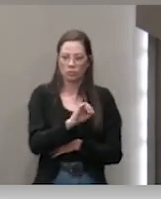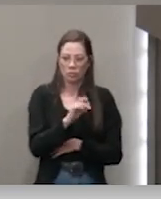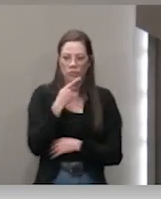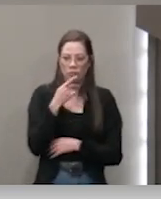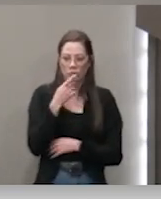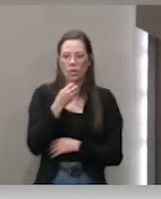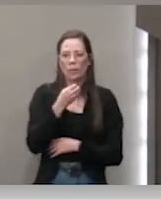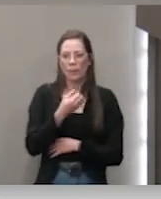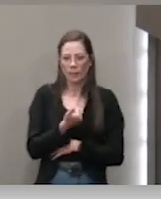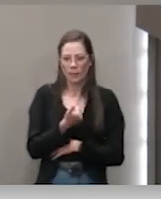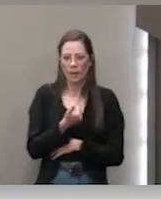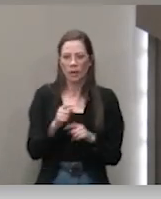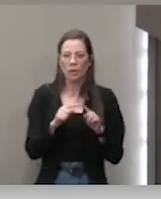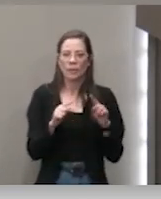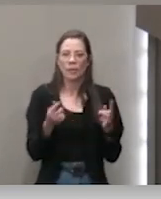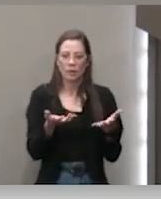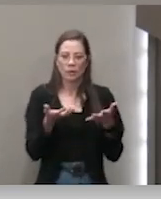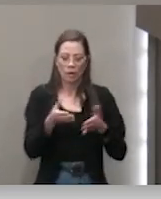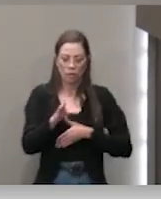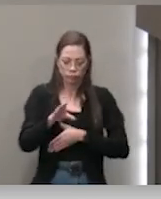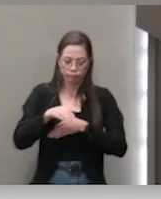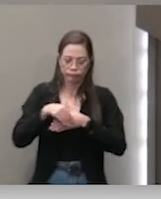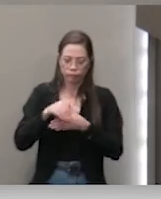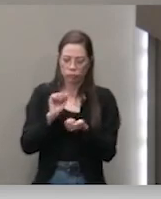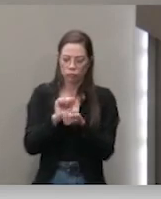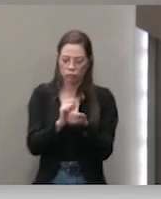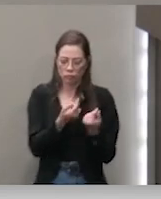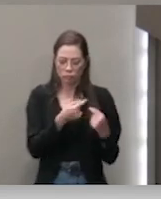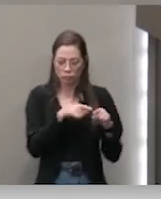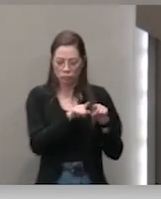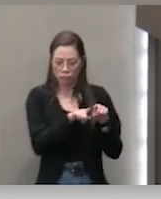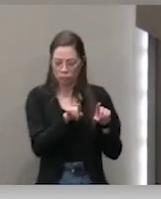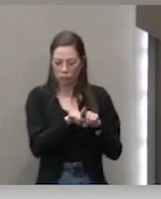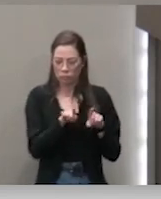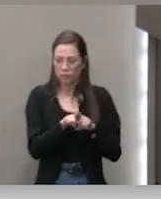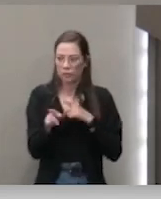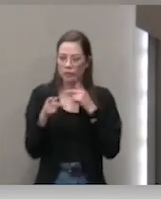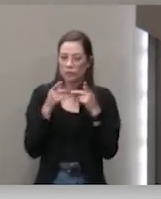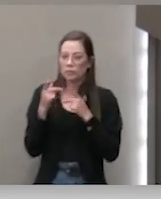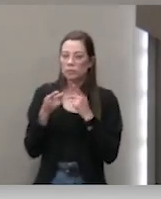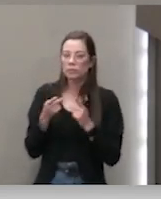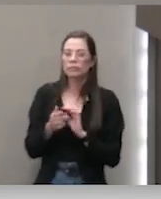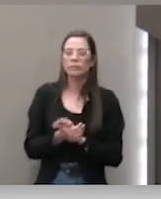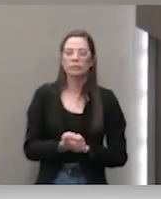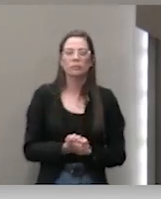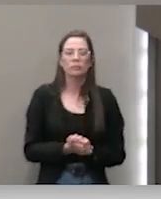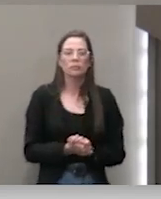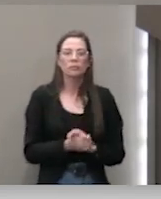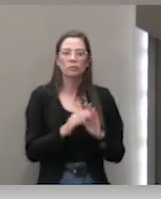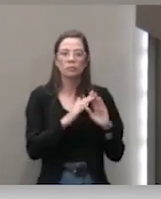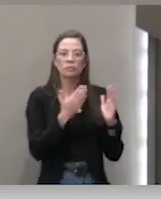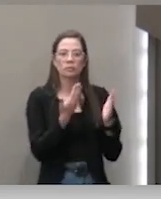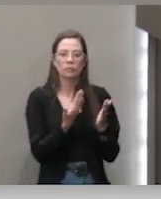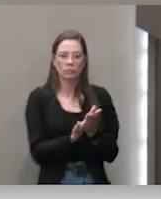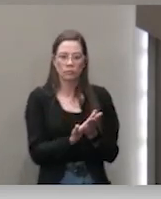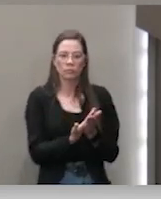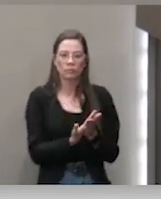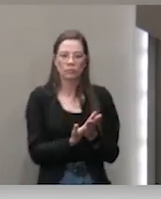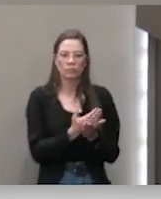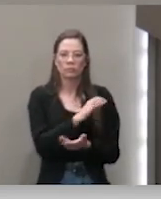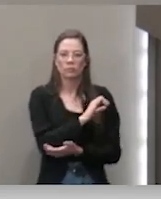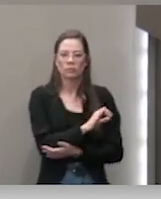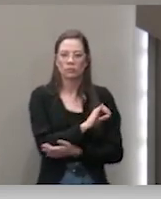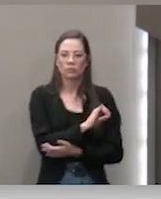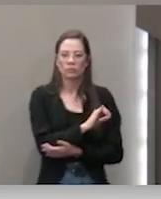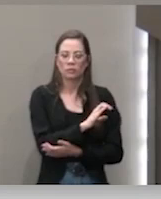bem, mas quero só me enganjar junto aqui, presidente Gil, e lhe dizer que a escola cívico-militar é